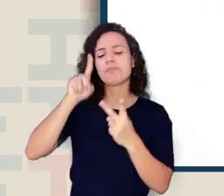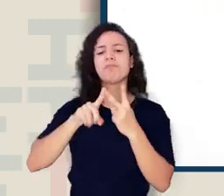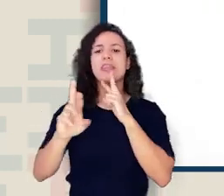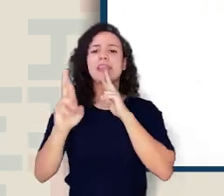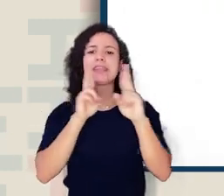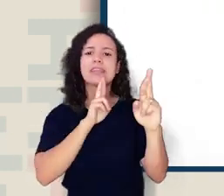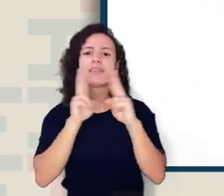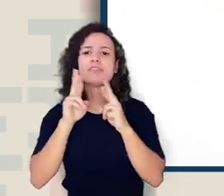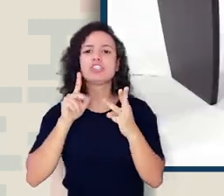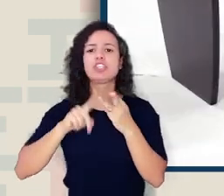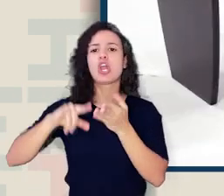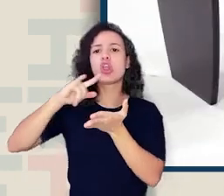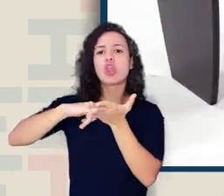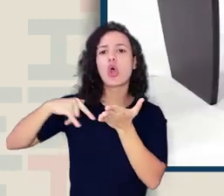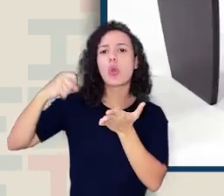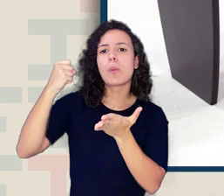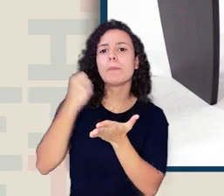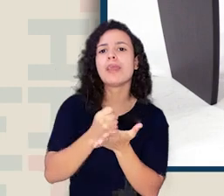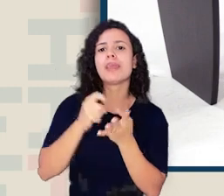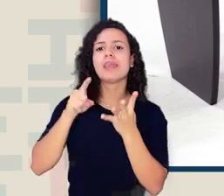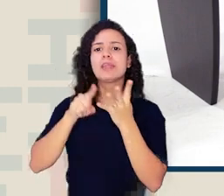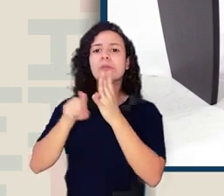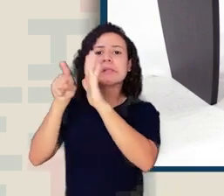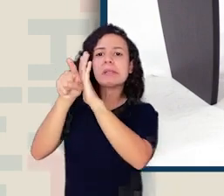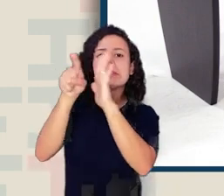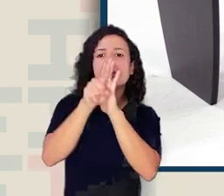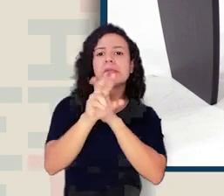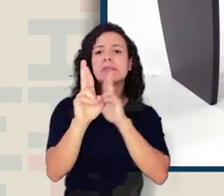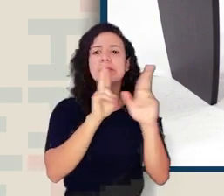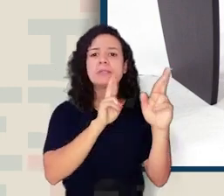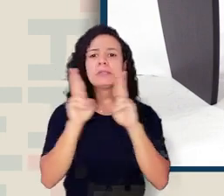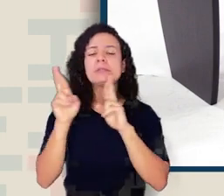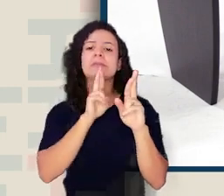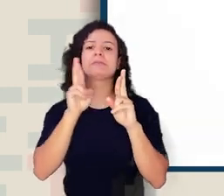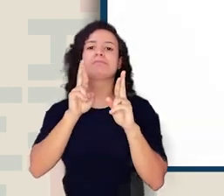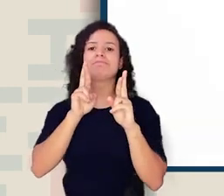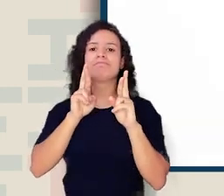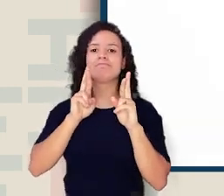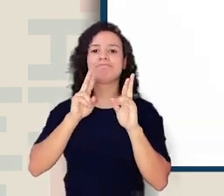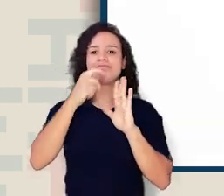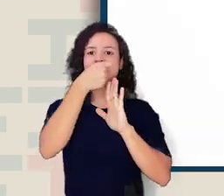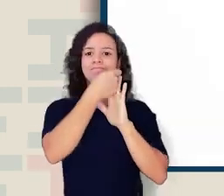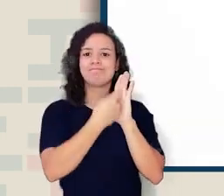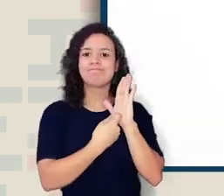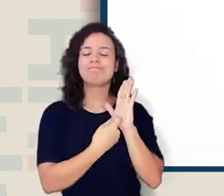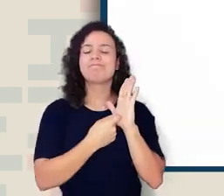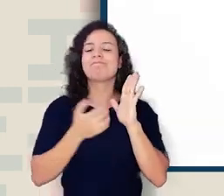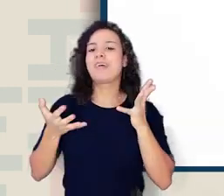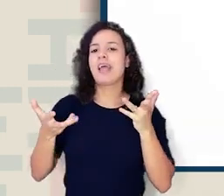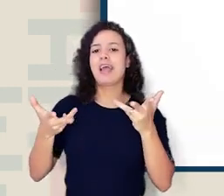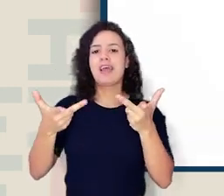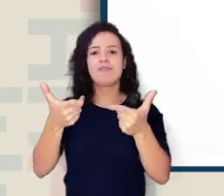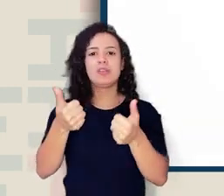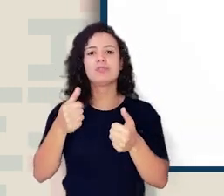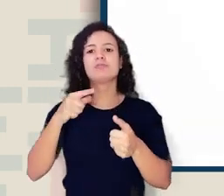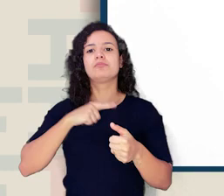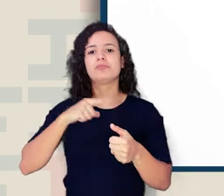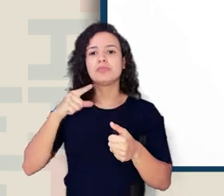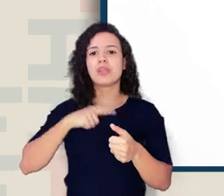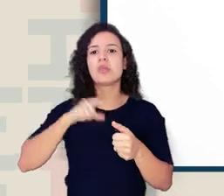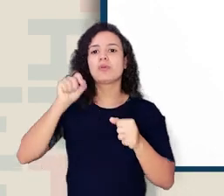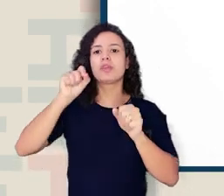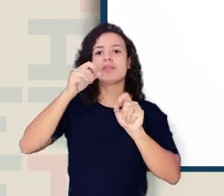às entrevistas, os documentos, as reportagens, fazemos um trabalho incrível trazendo